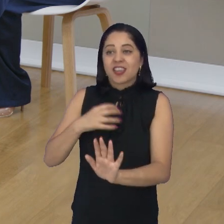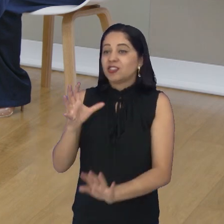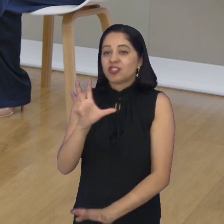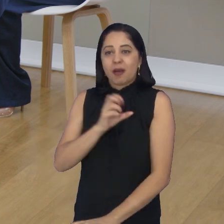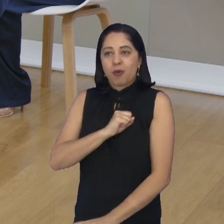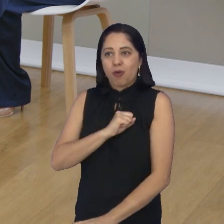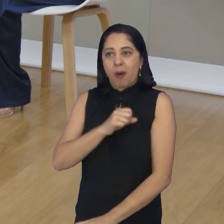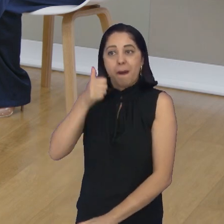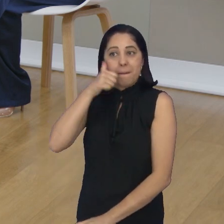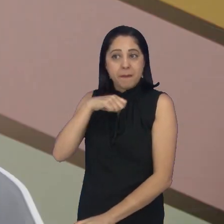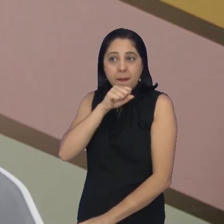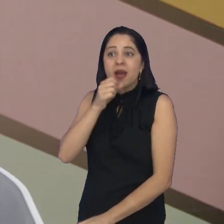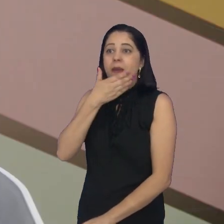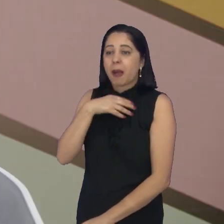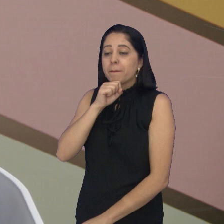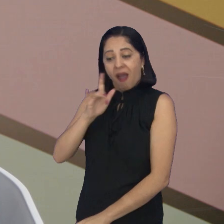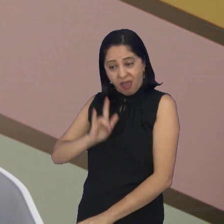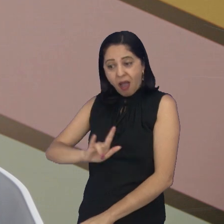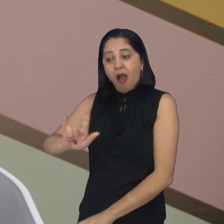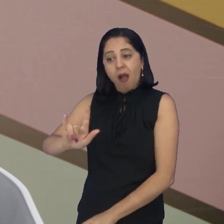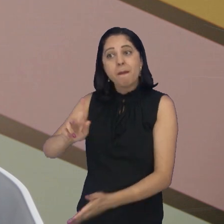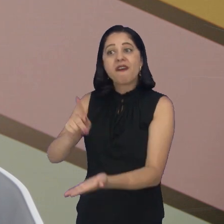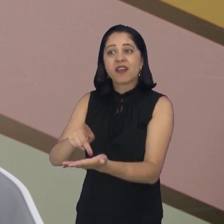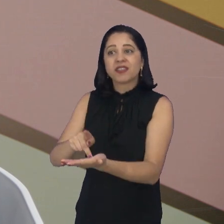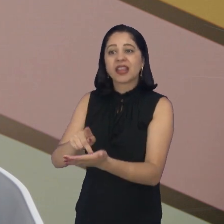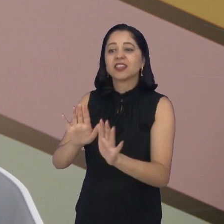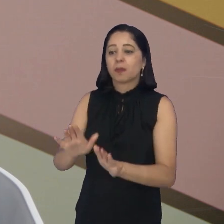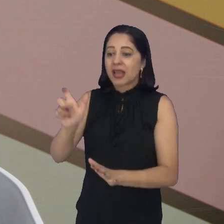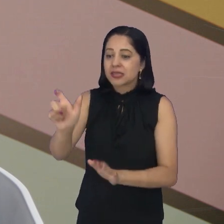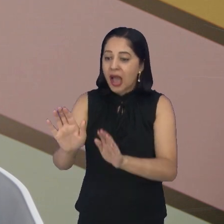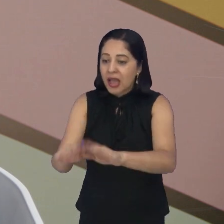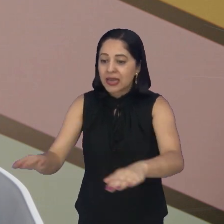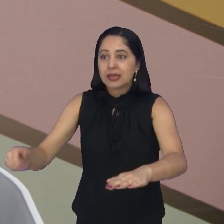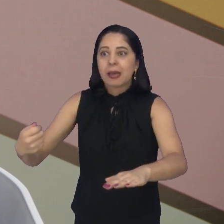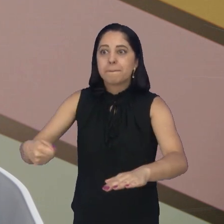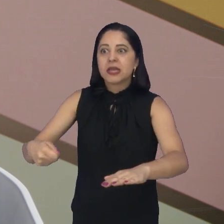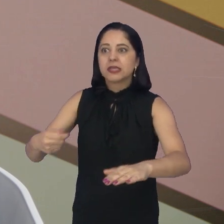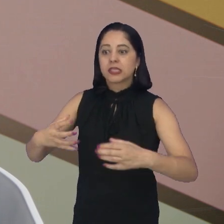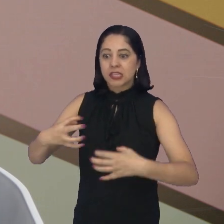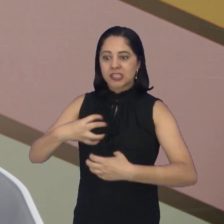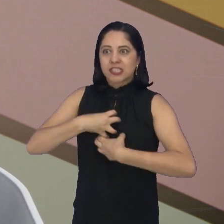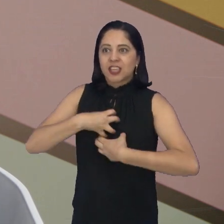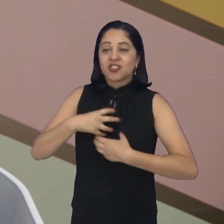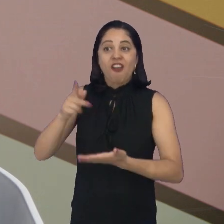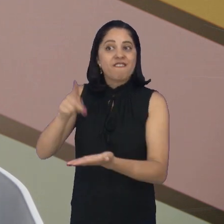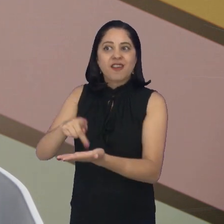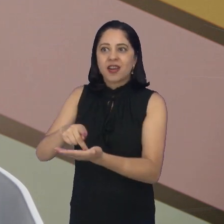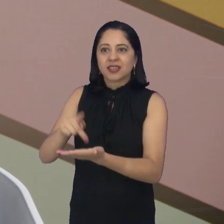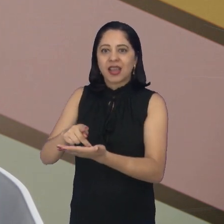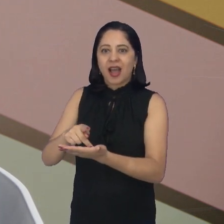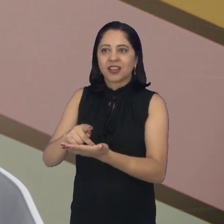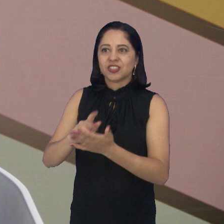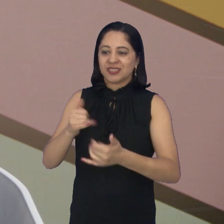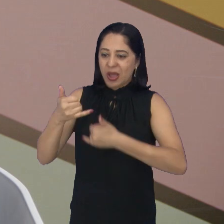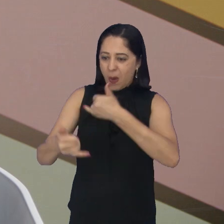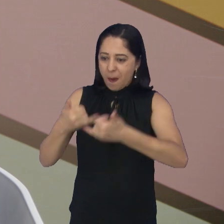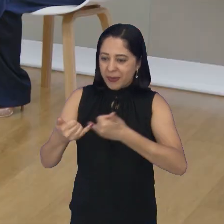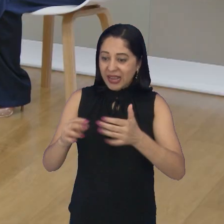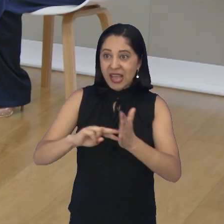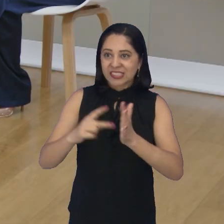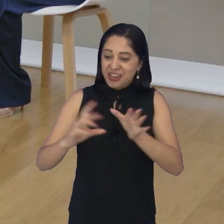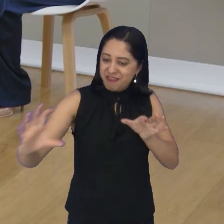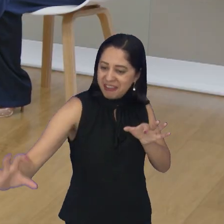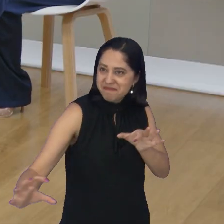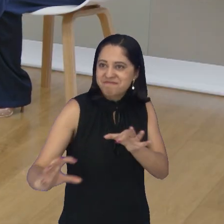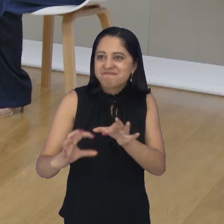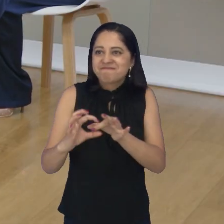mãe ama. Sim. Mas fazer com que eles se sintam amados é participar do mundo deles, e brincar é a melhor maneira de fazer isso. Ai,